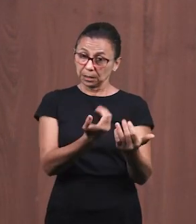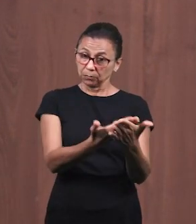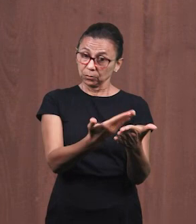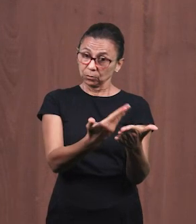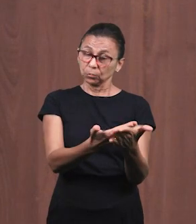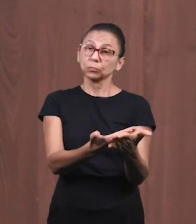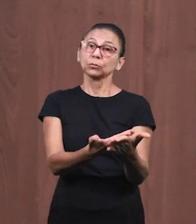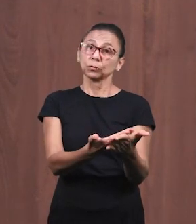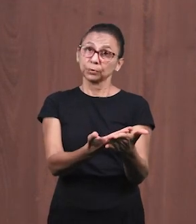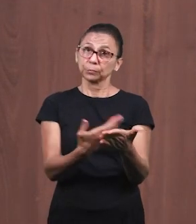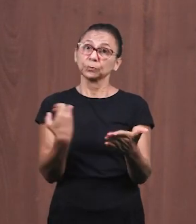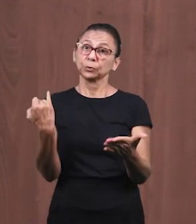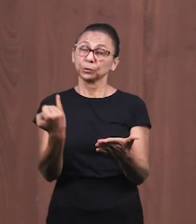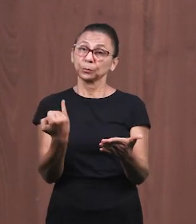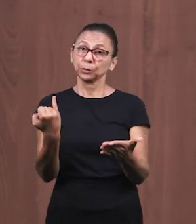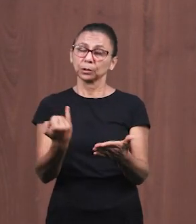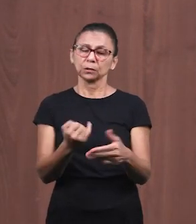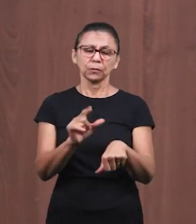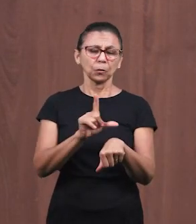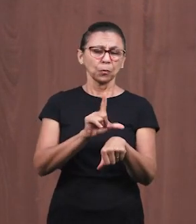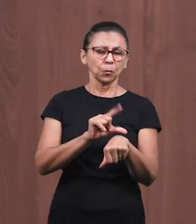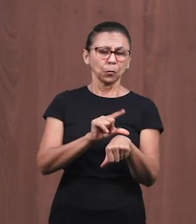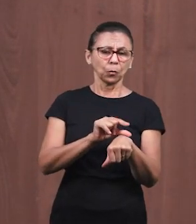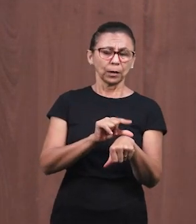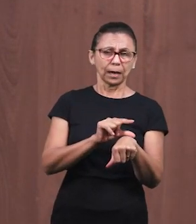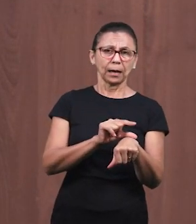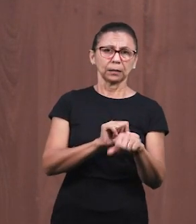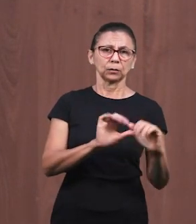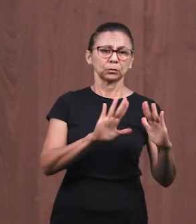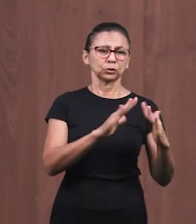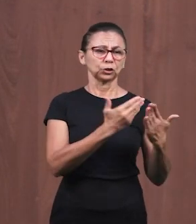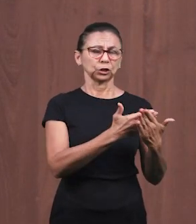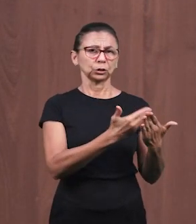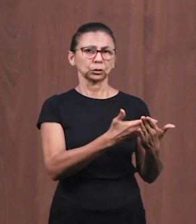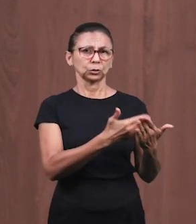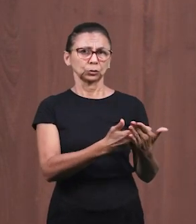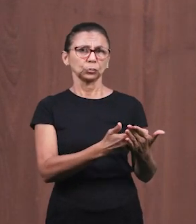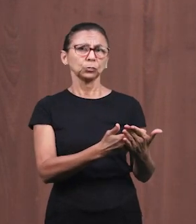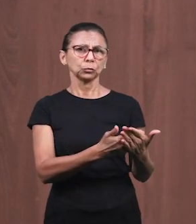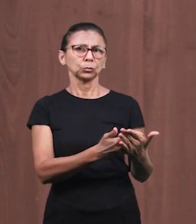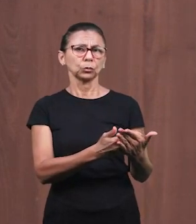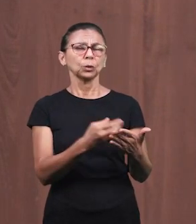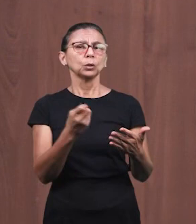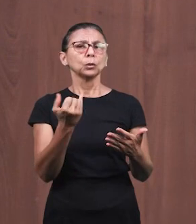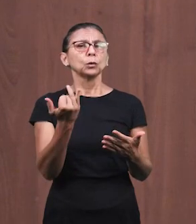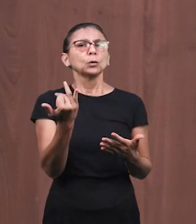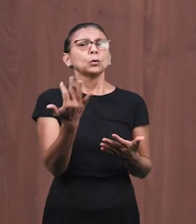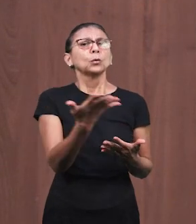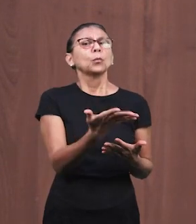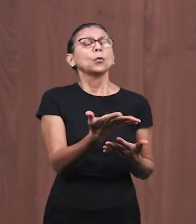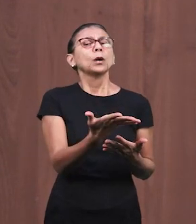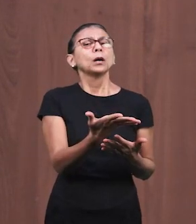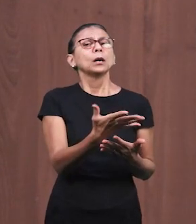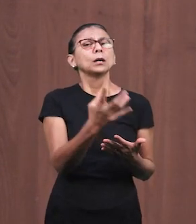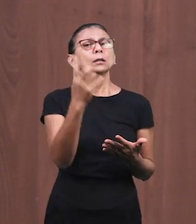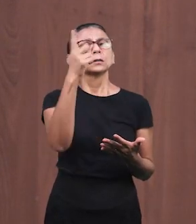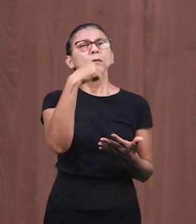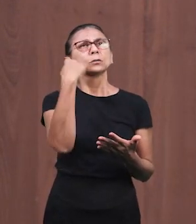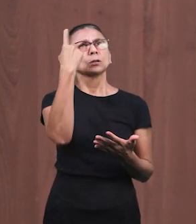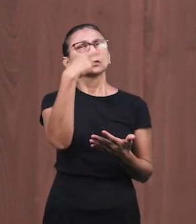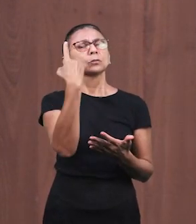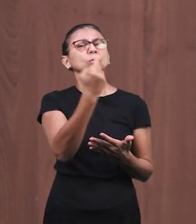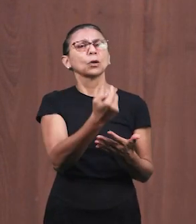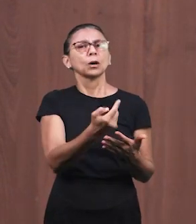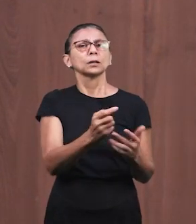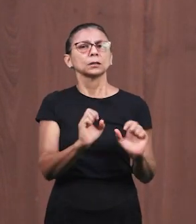é fundamental. Para além do horário de estudos na escola regular, quantas horas por dia seu filho dispõe para